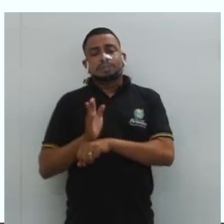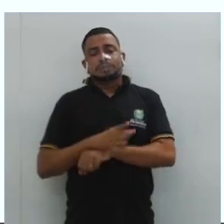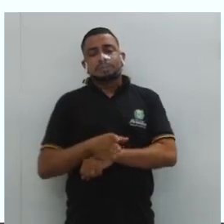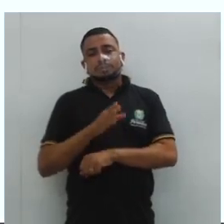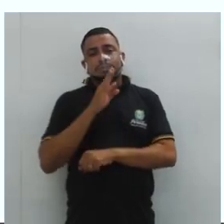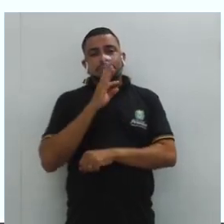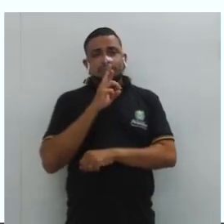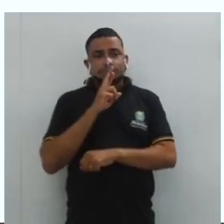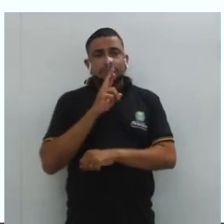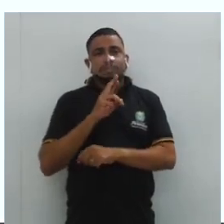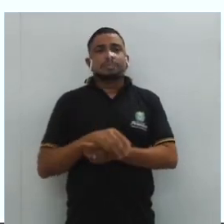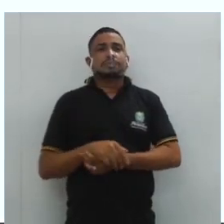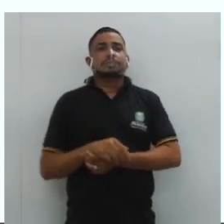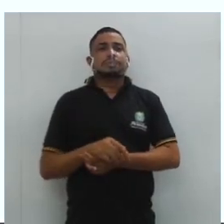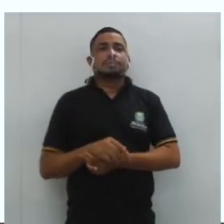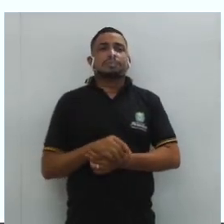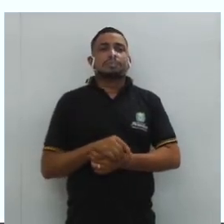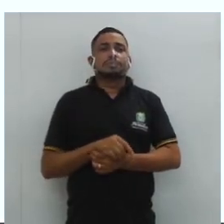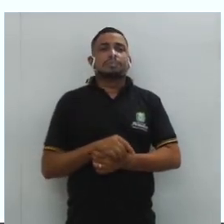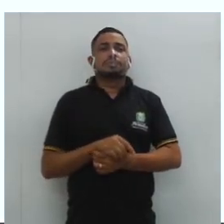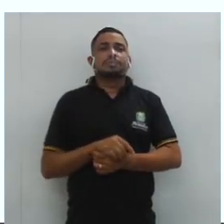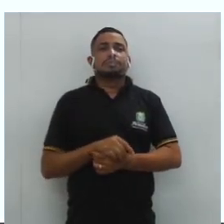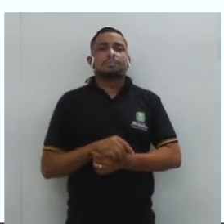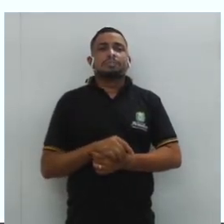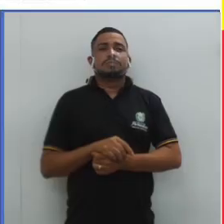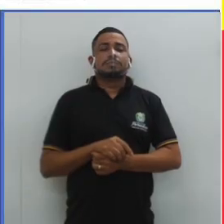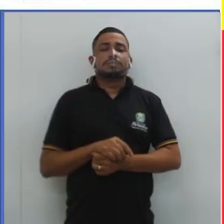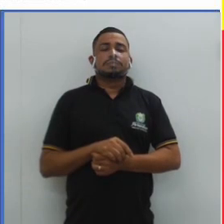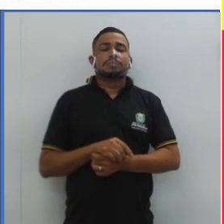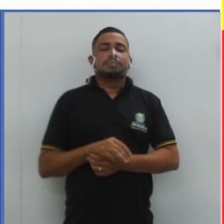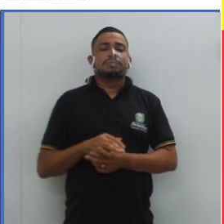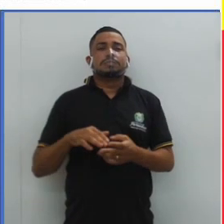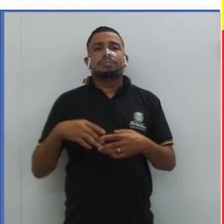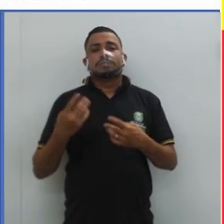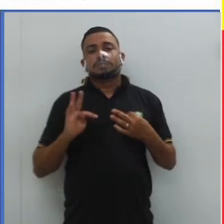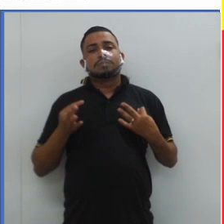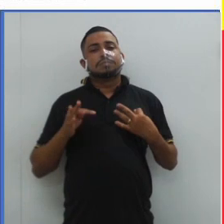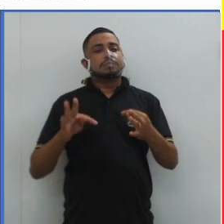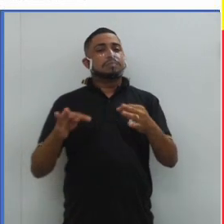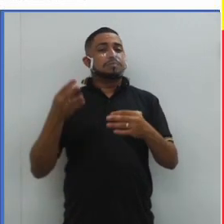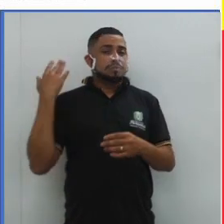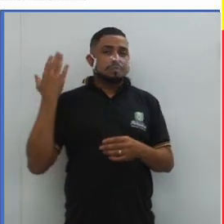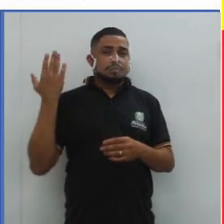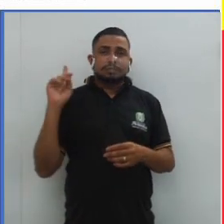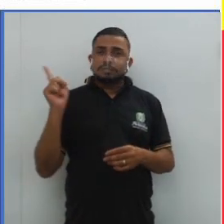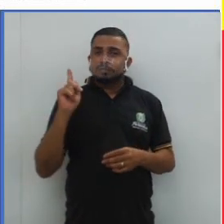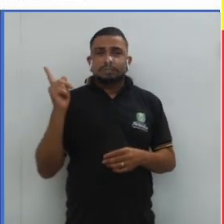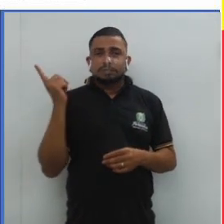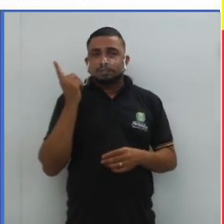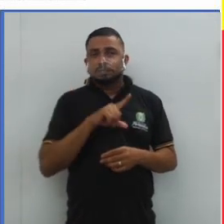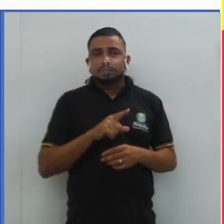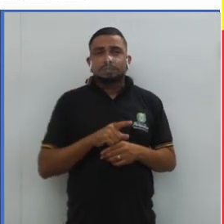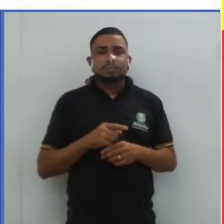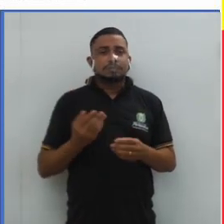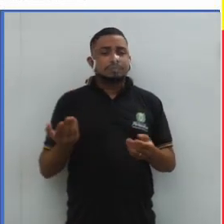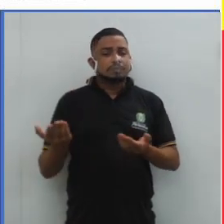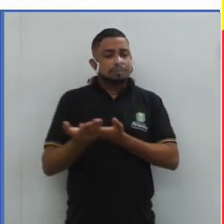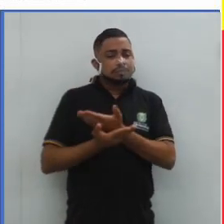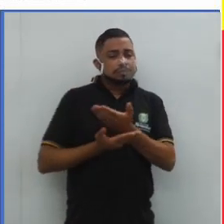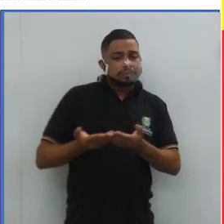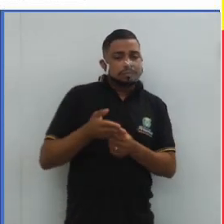mudo, ela já acompanhava, né, o cinema. A tecnologia da época ela não permitia